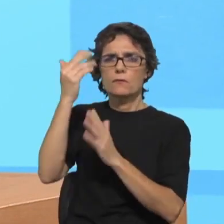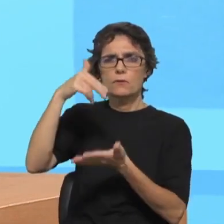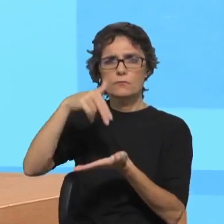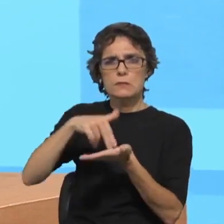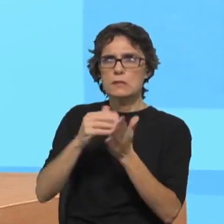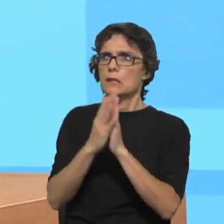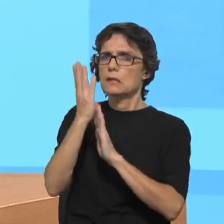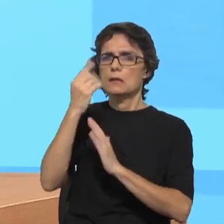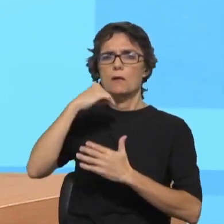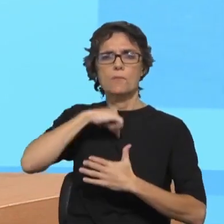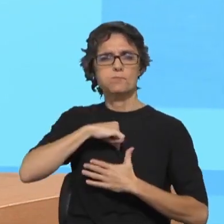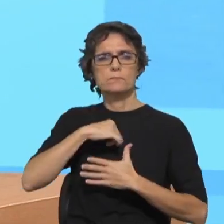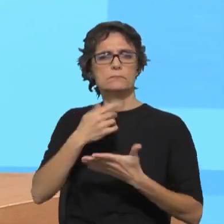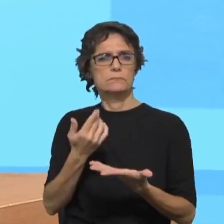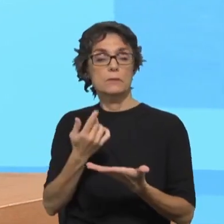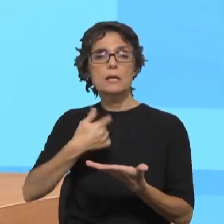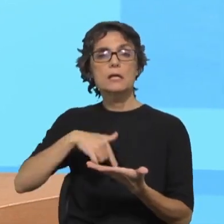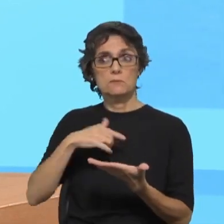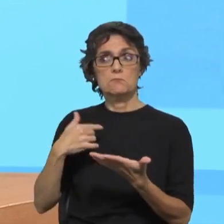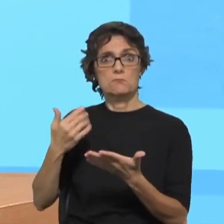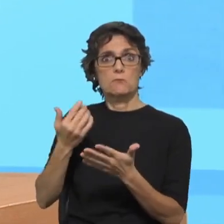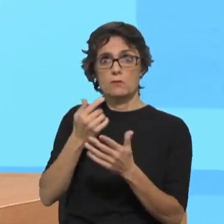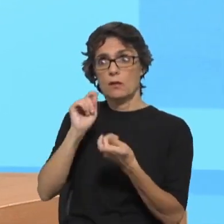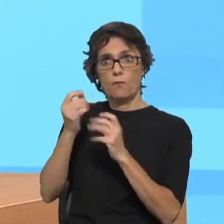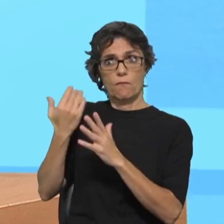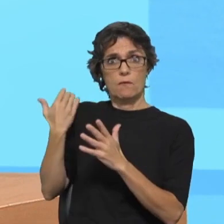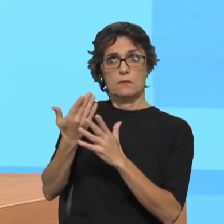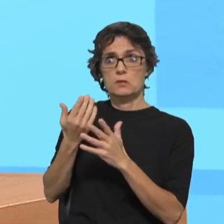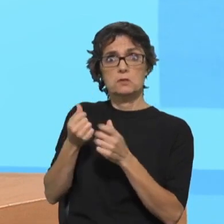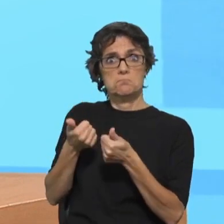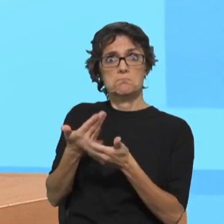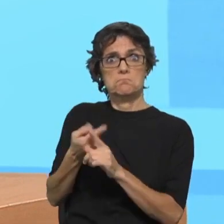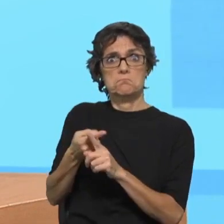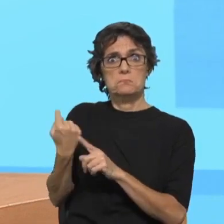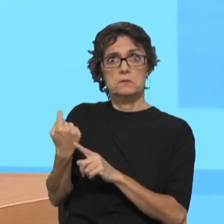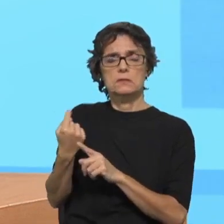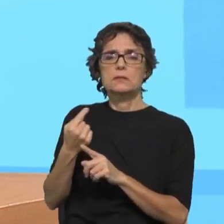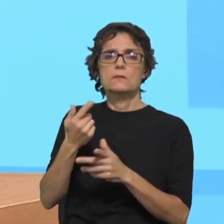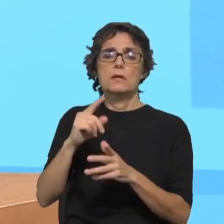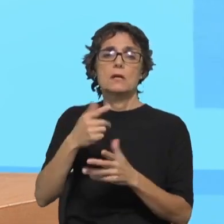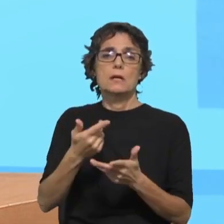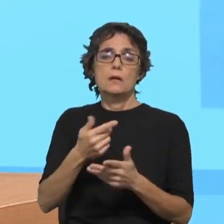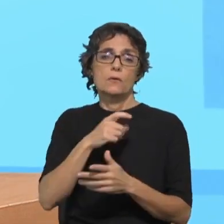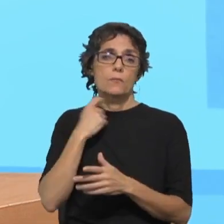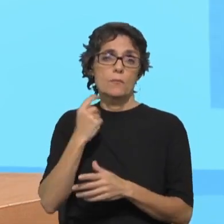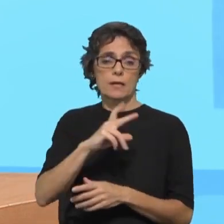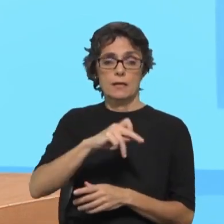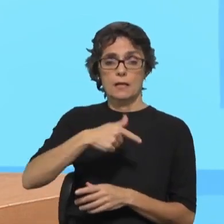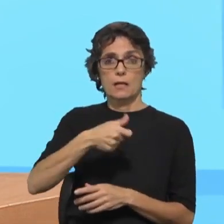presente, e fizemos. E não correu mal. E o padre António Martins, que é